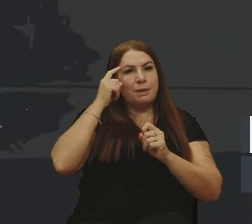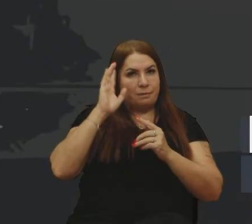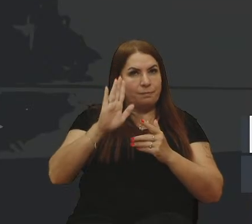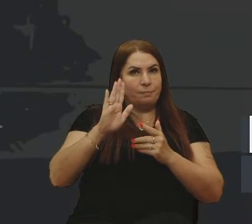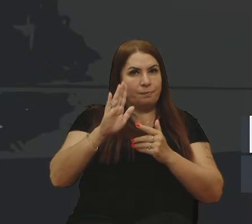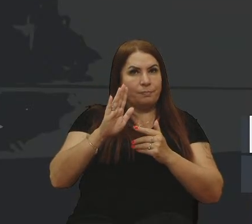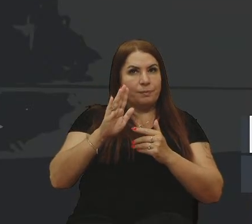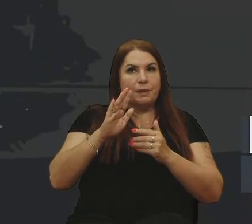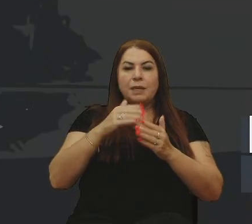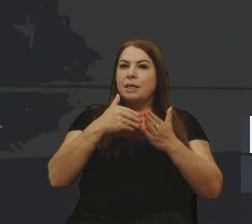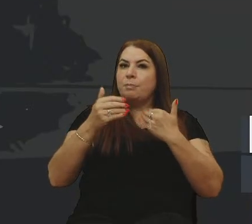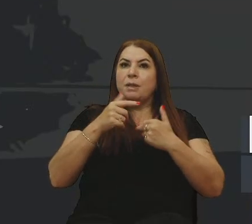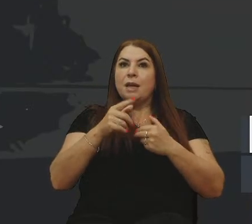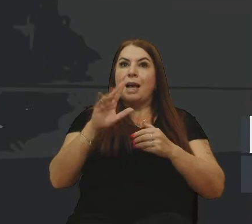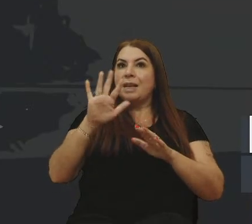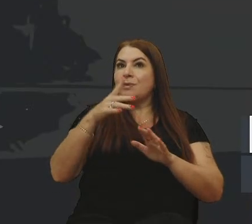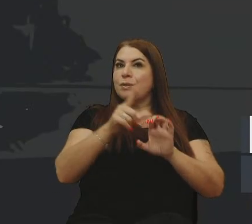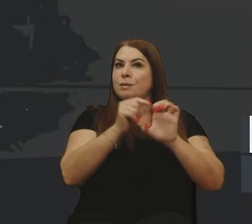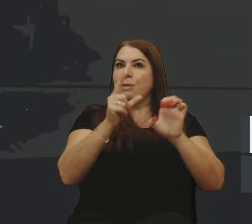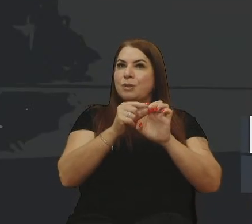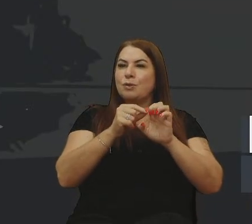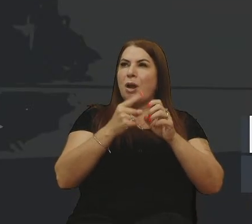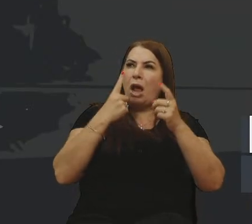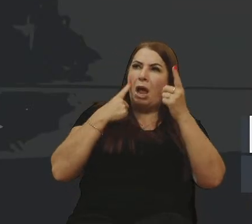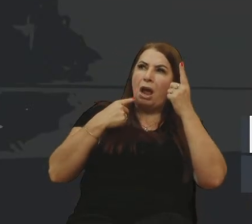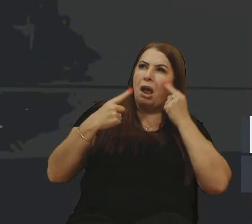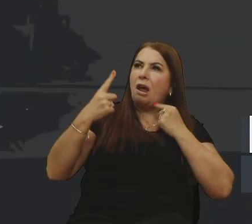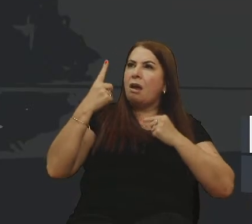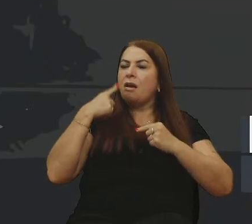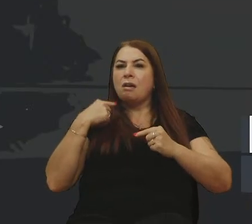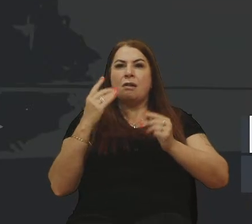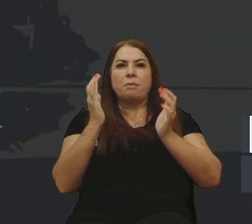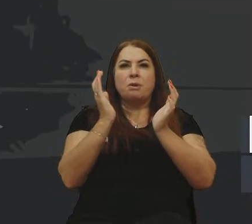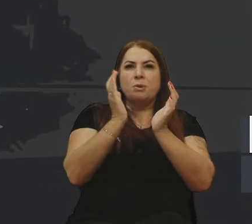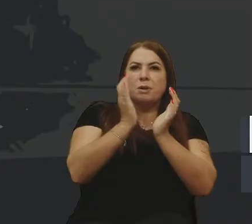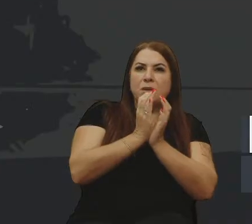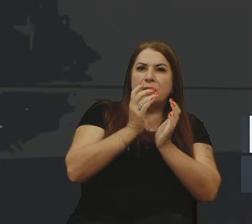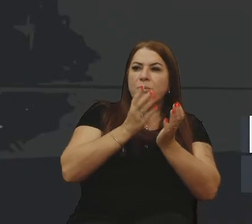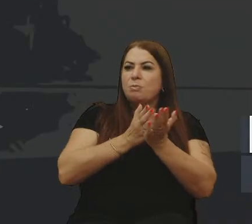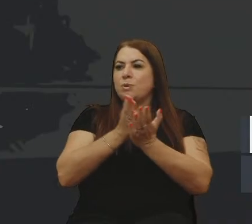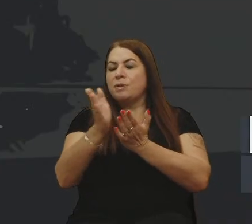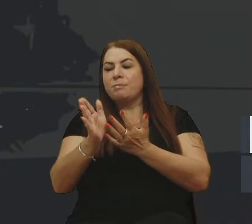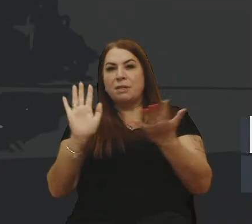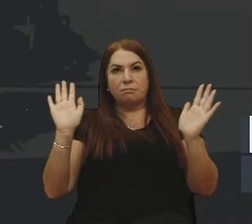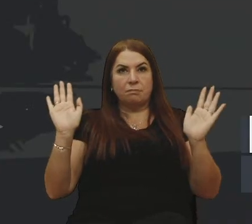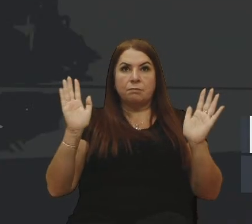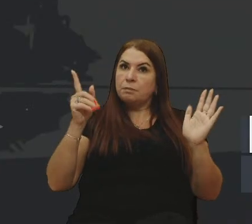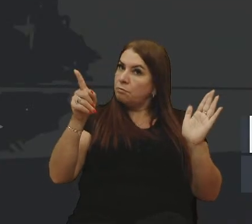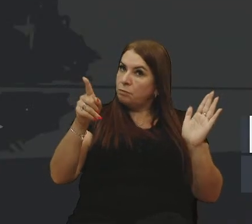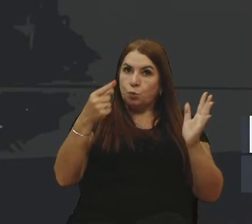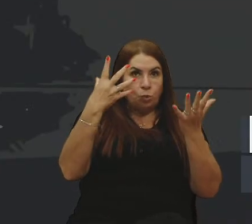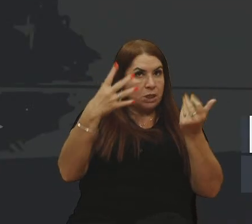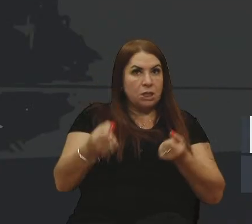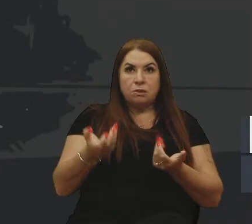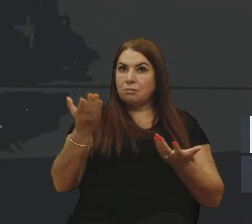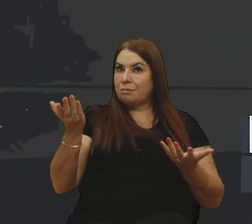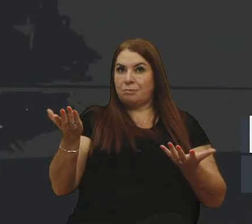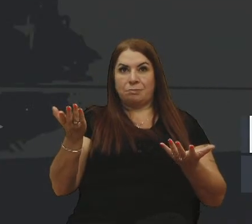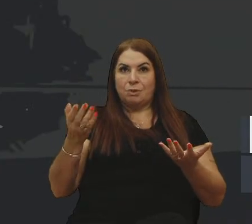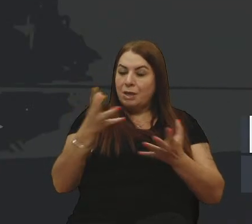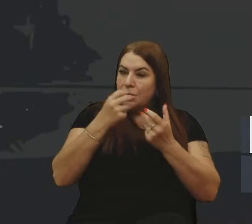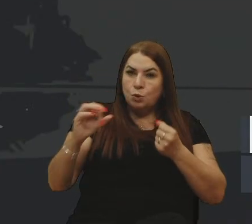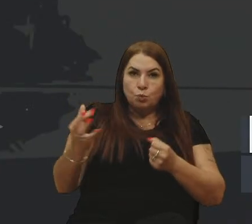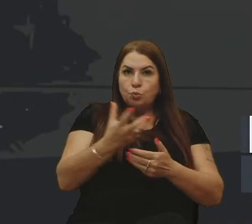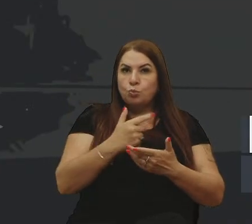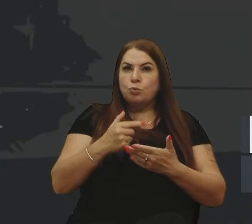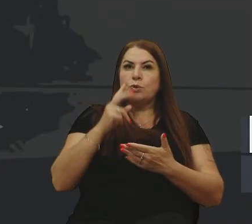Independente, porque às vezes o empreendedor ele chora muito. Ah, porque minha equipe, porque o segmento... Meu amigo, você está permitindo tudo. Permitindo tudo. E eu vejo